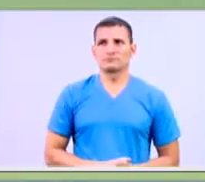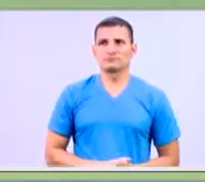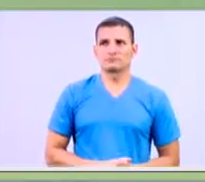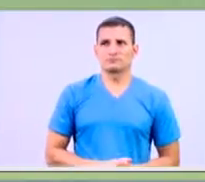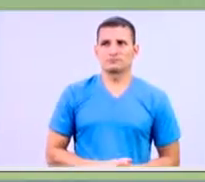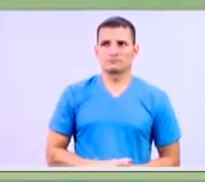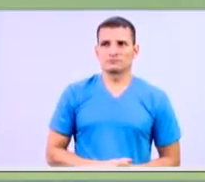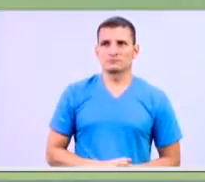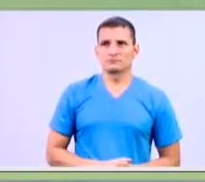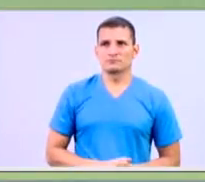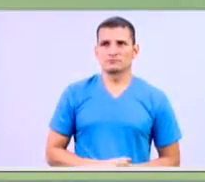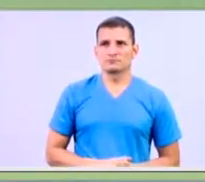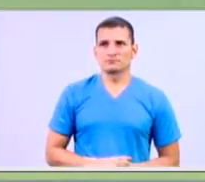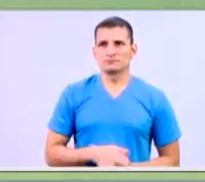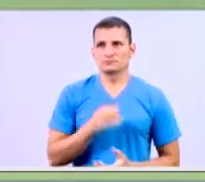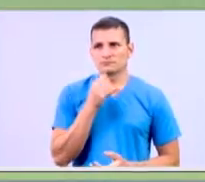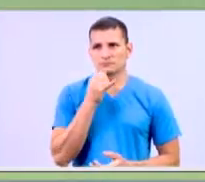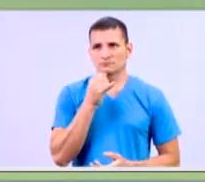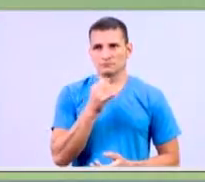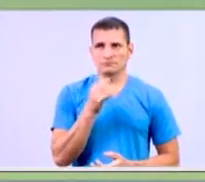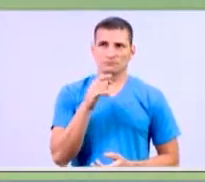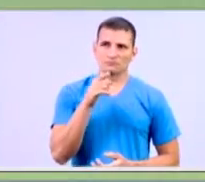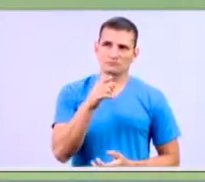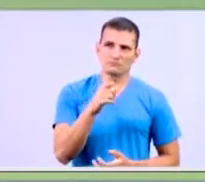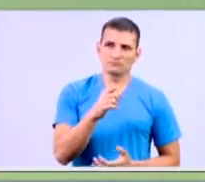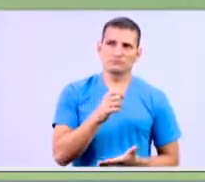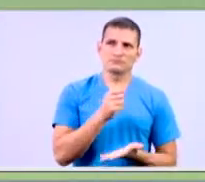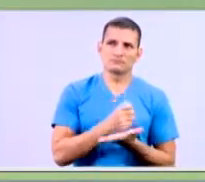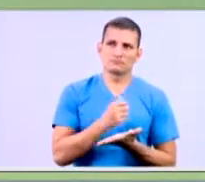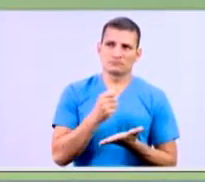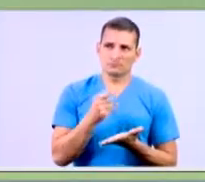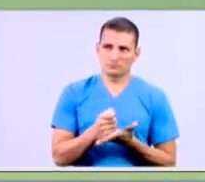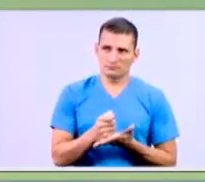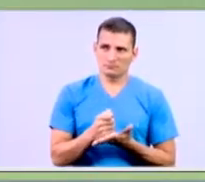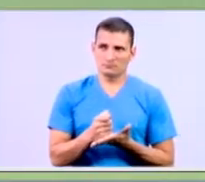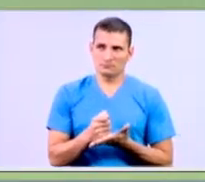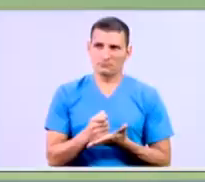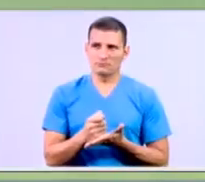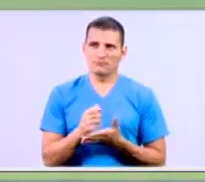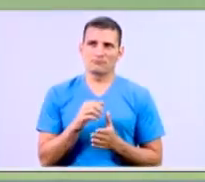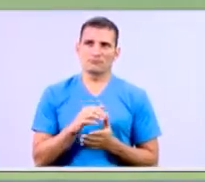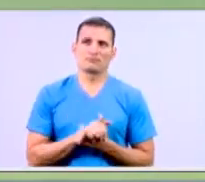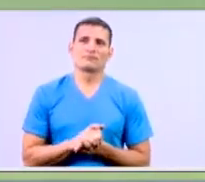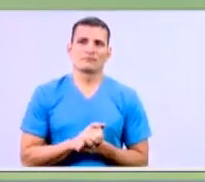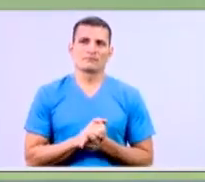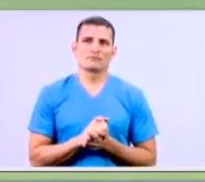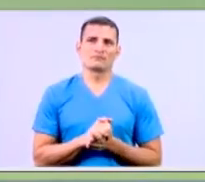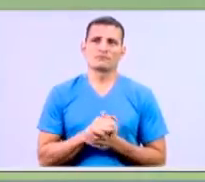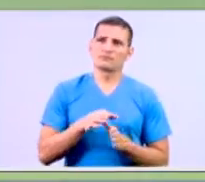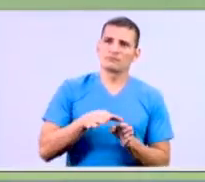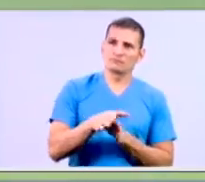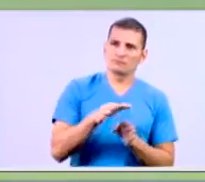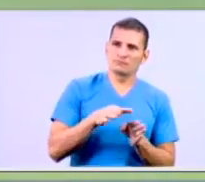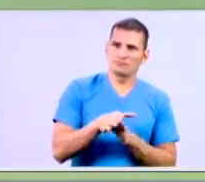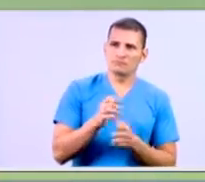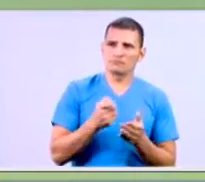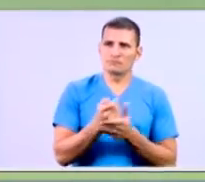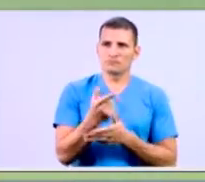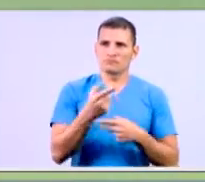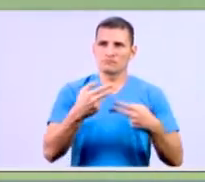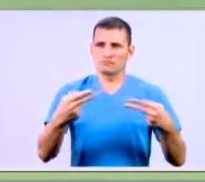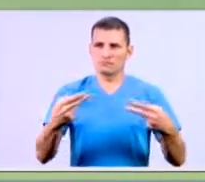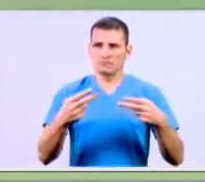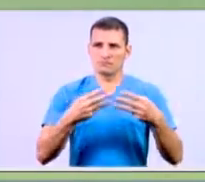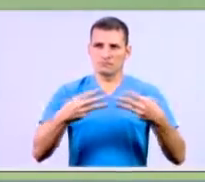Suponha que você foi contratado ou contratada para prestar consultoria quanto à compra de equipamentos para uma rede de